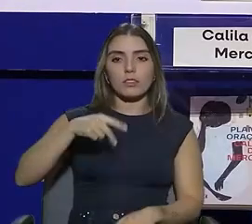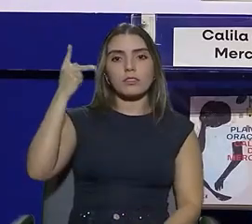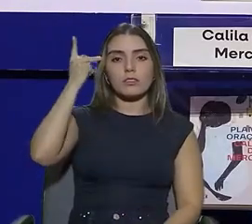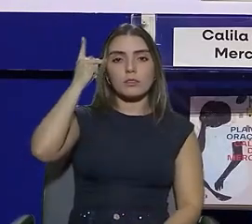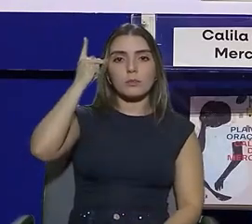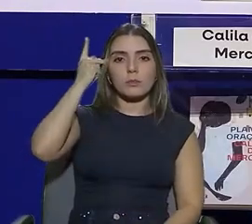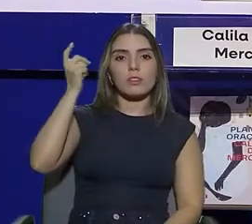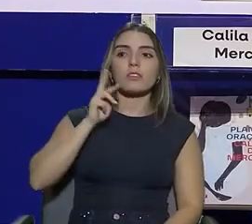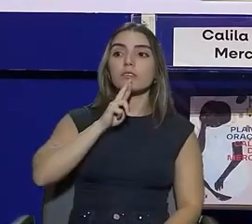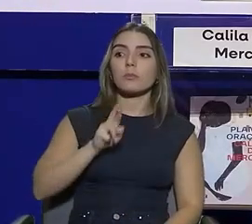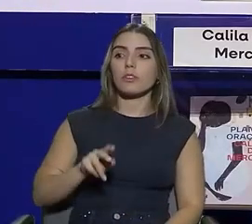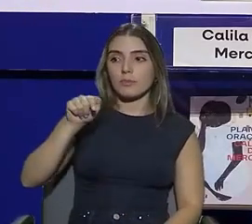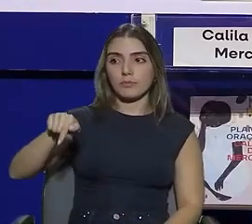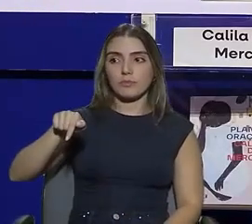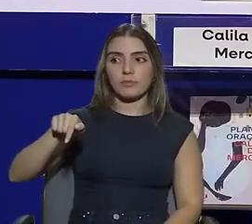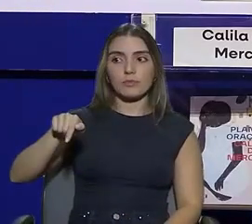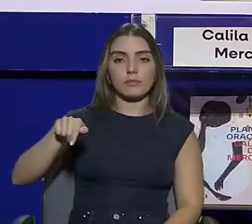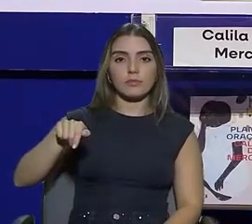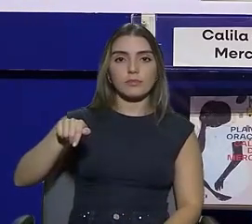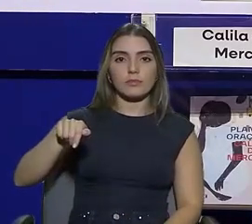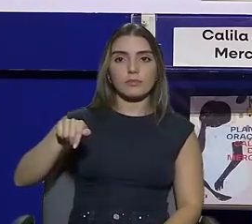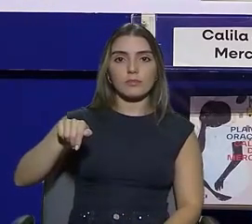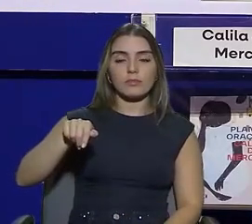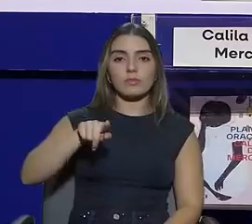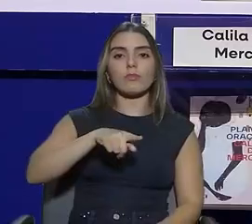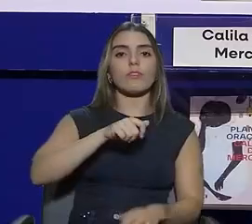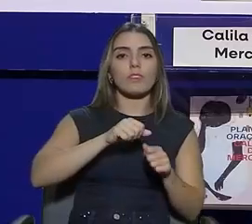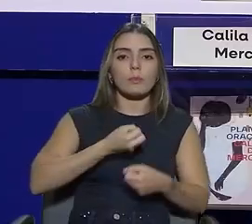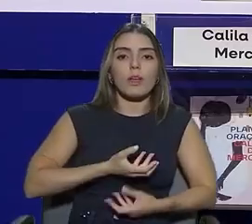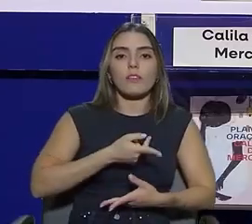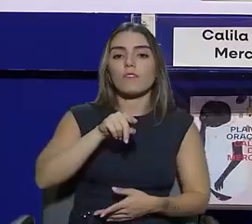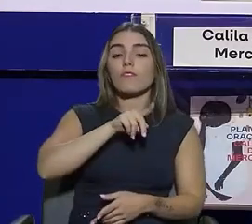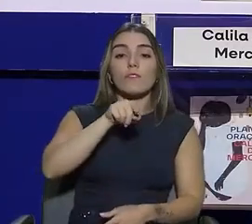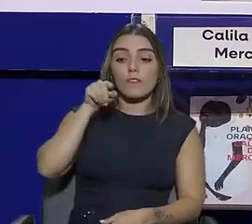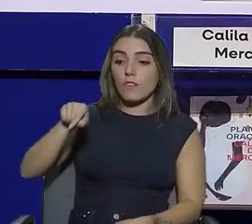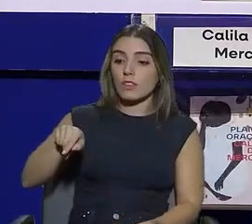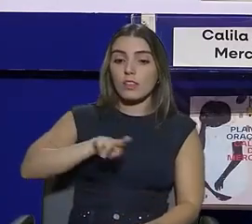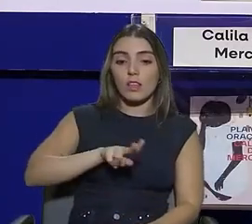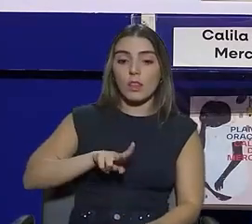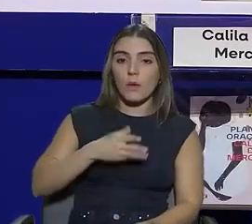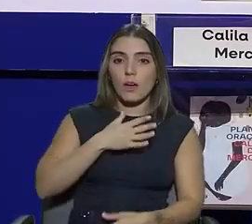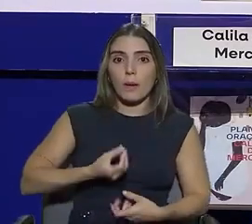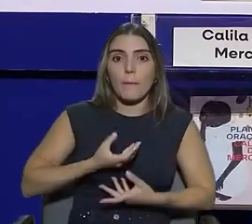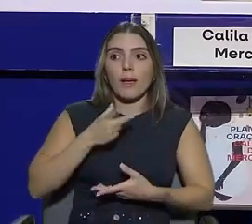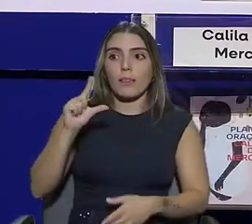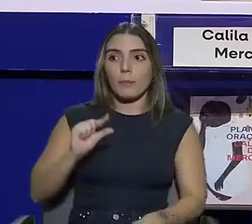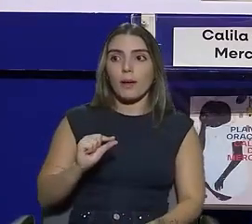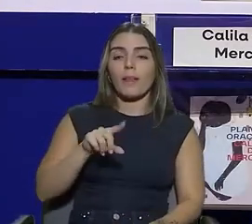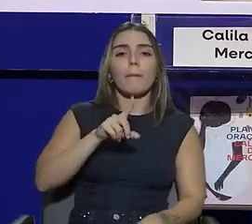ele responder ao Bandeira, ele faz o seguinte poema, o seguinte poesia: você não é um poeta menor, você é um poeta menor,